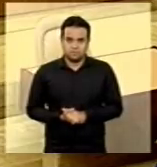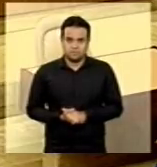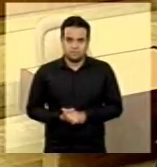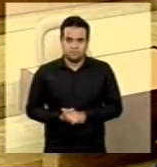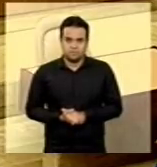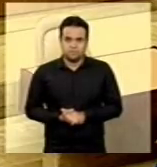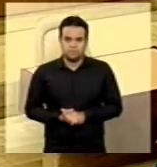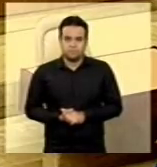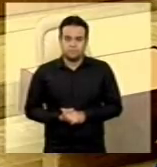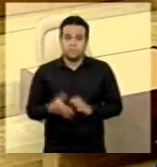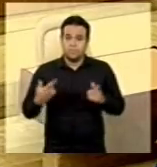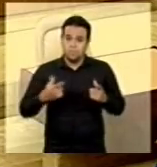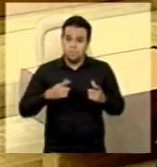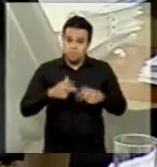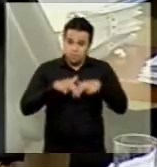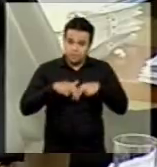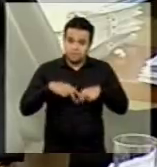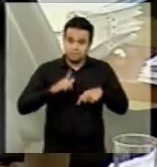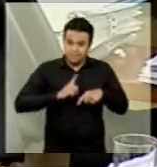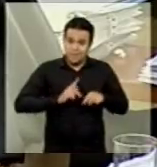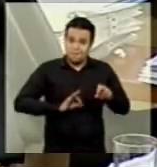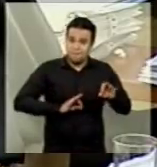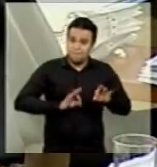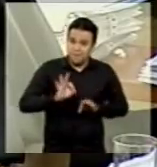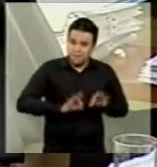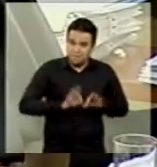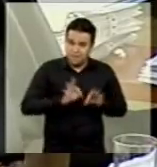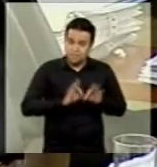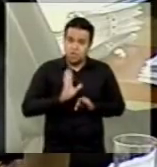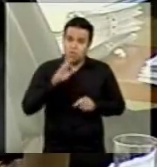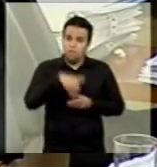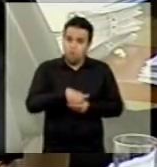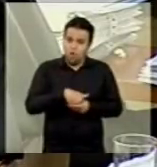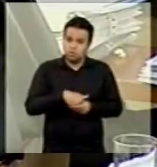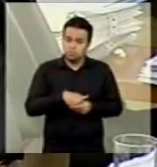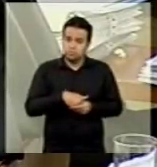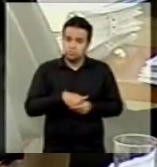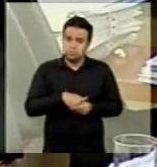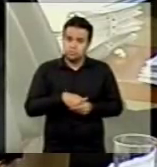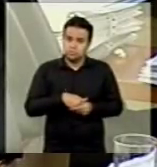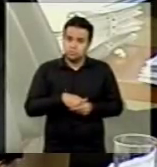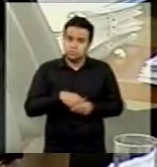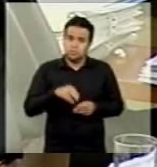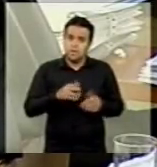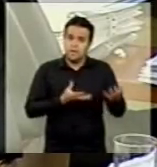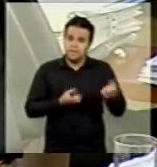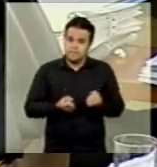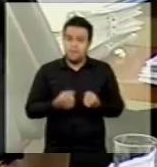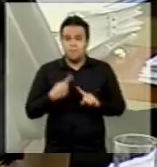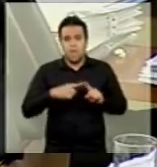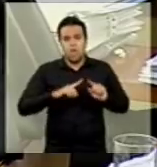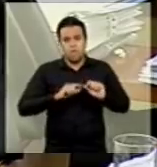Então, está em preparação de voto para recebimento ou não da denúncia que levarei